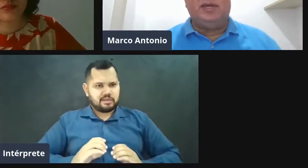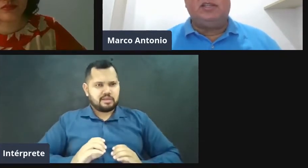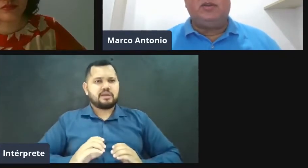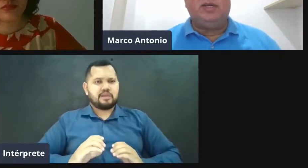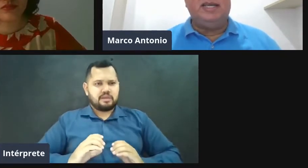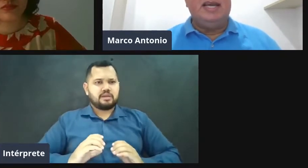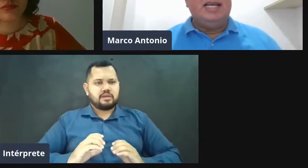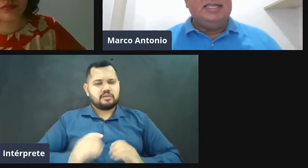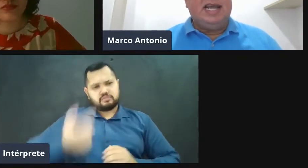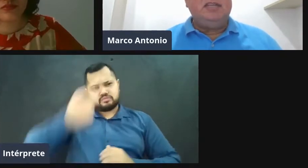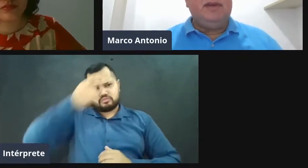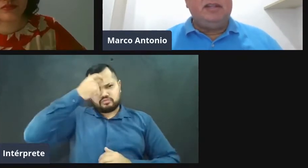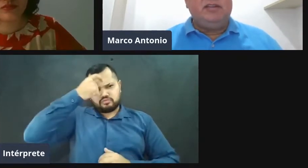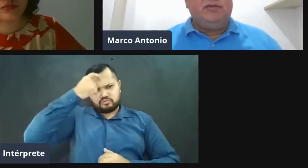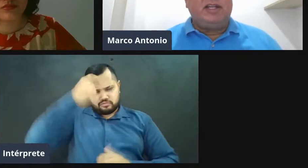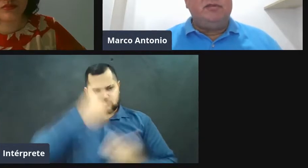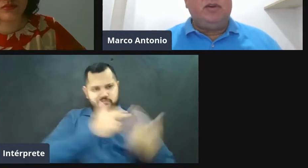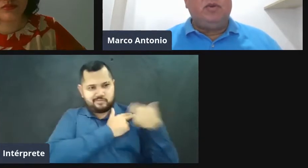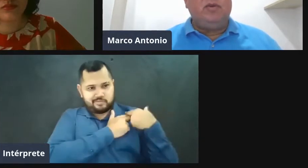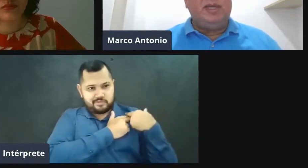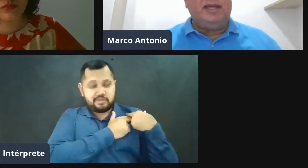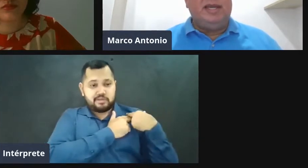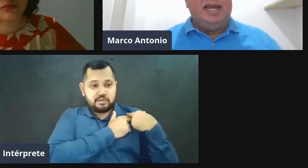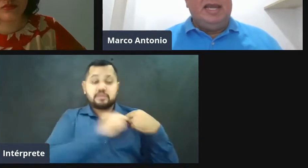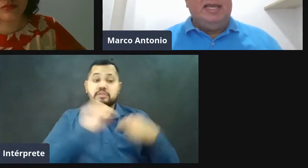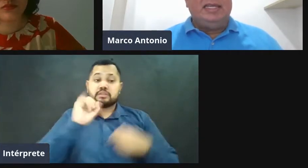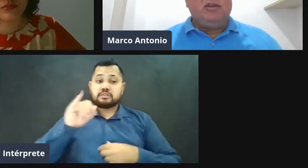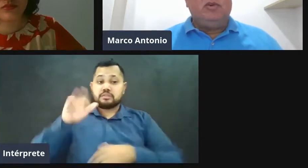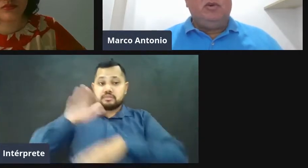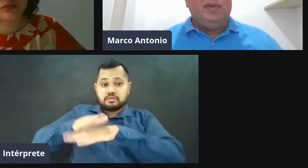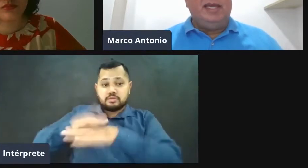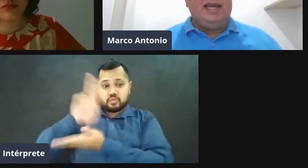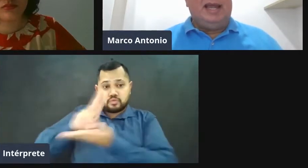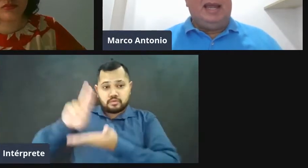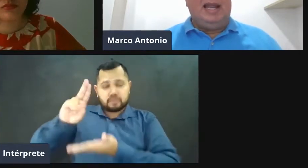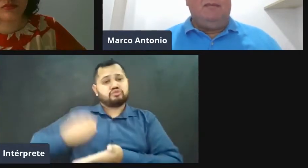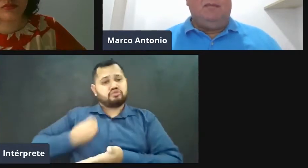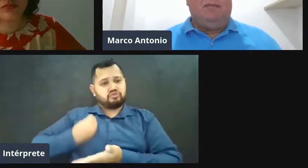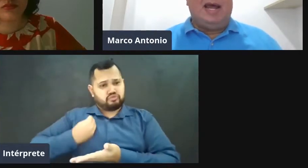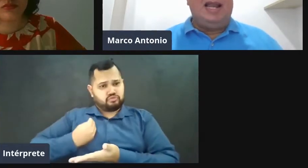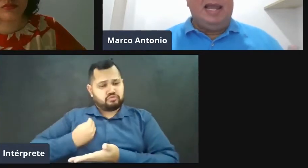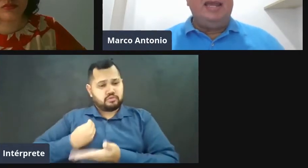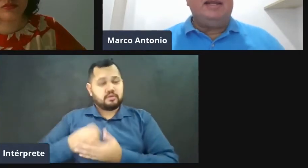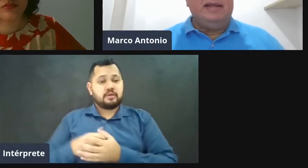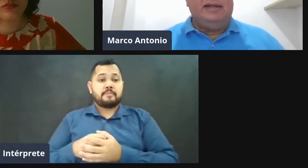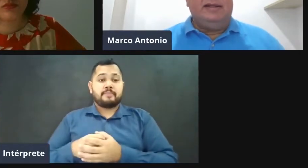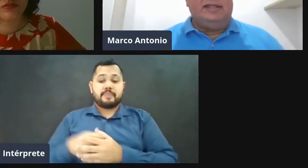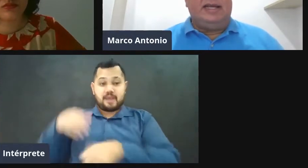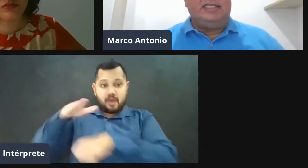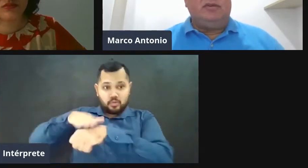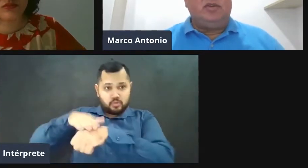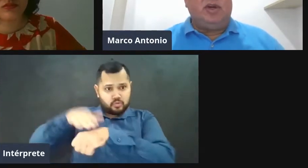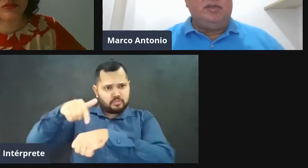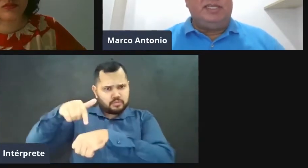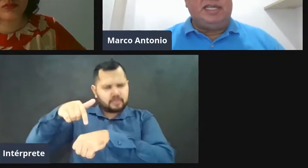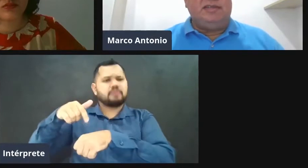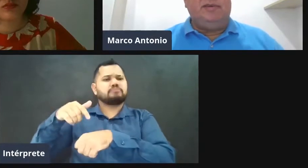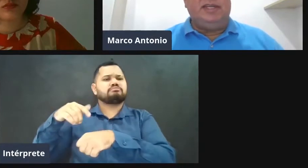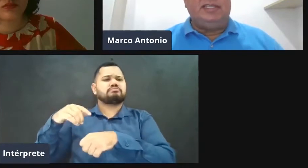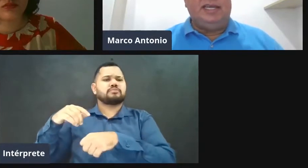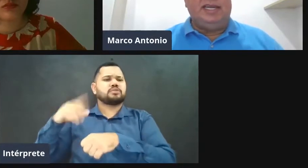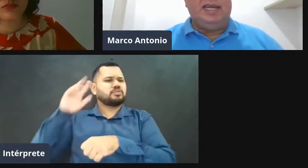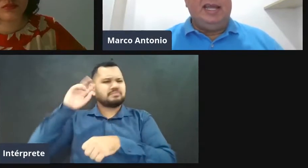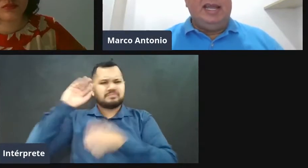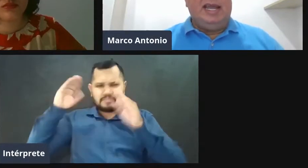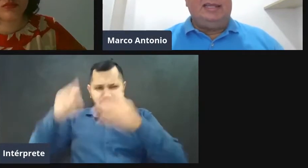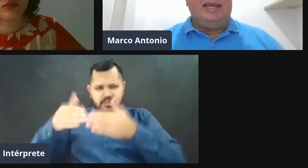cientes das suas obrigações, se ela tiver, de fato tiver autonomia. E essa autonomia, ela é para além da questão só